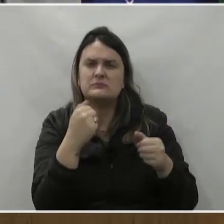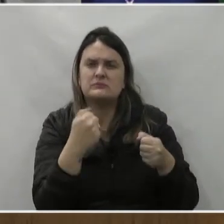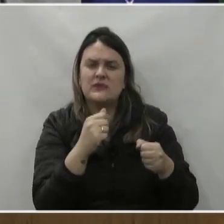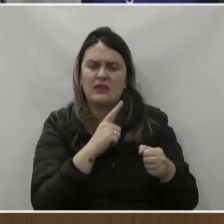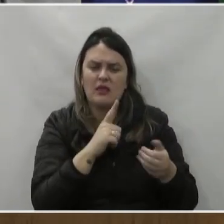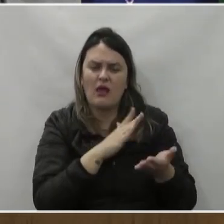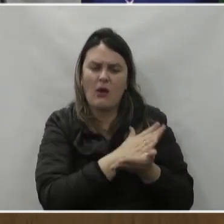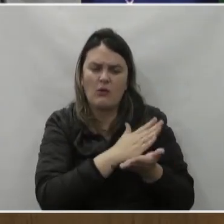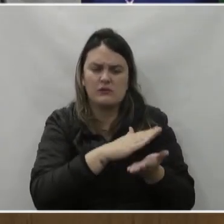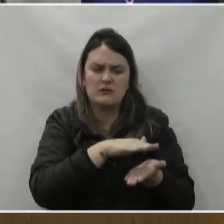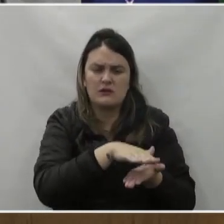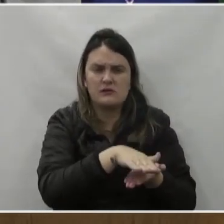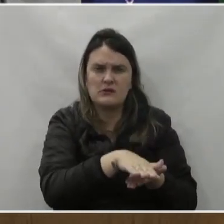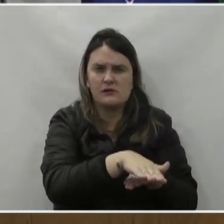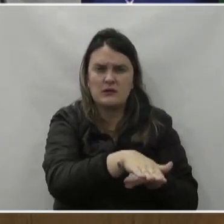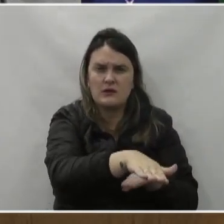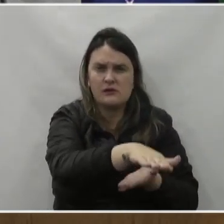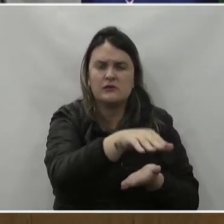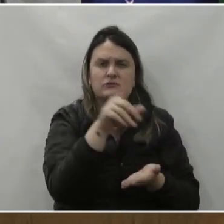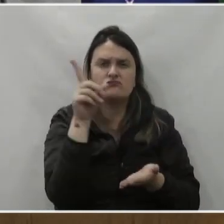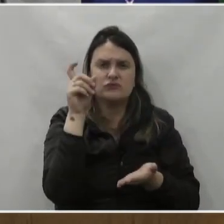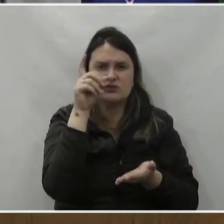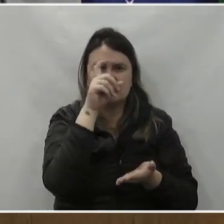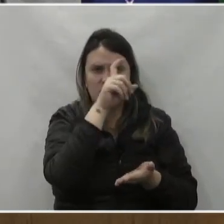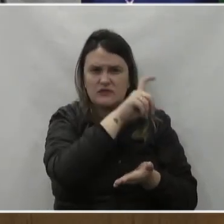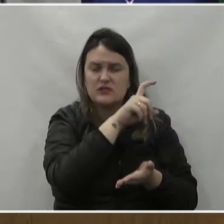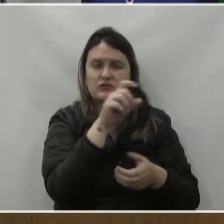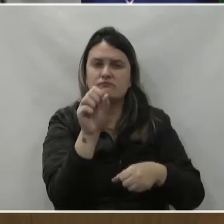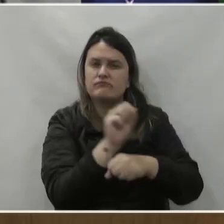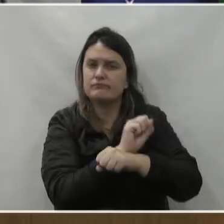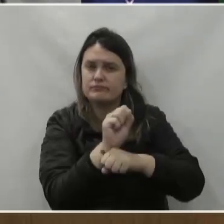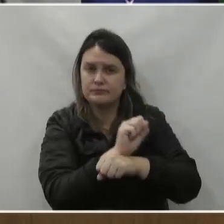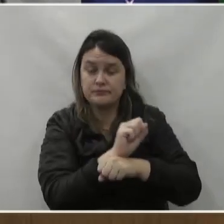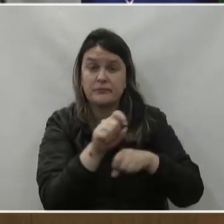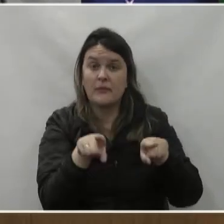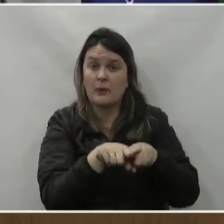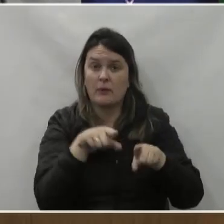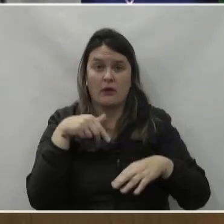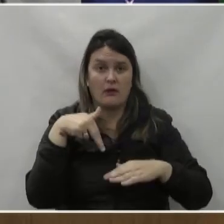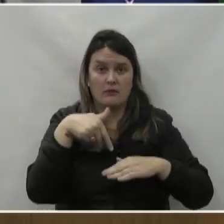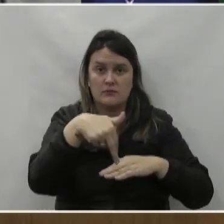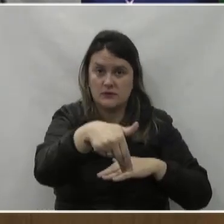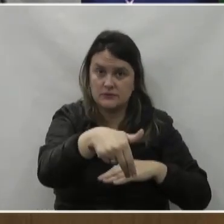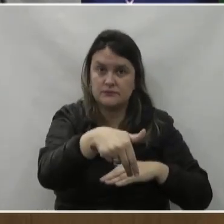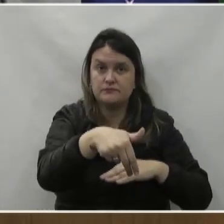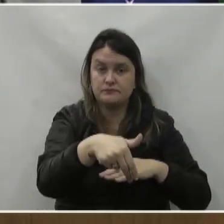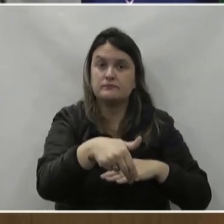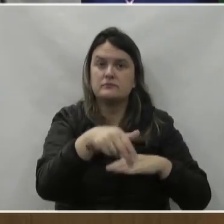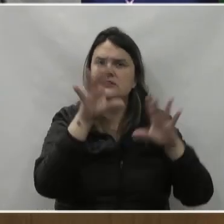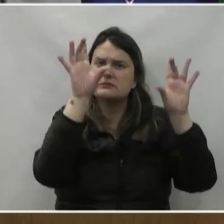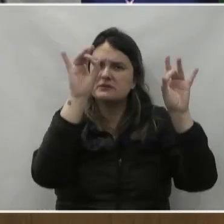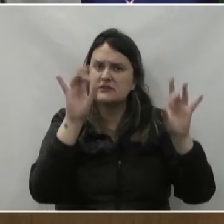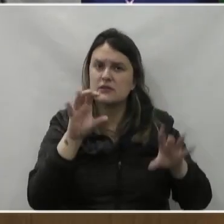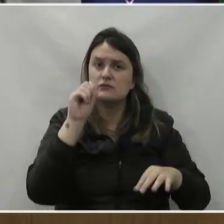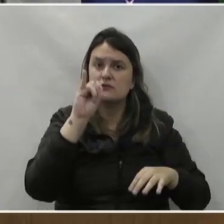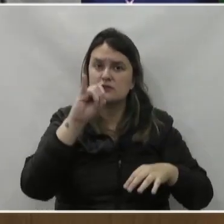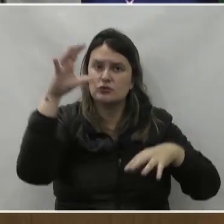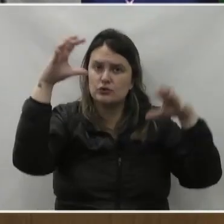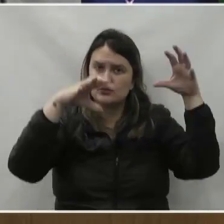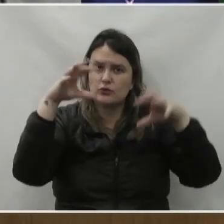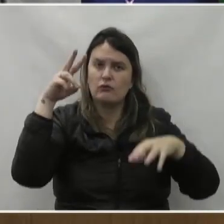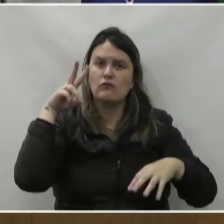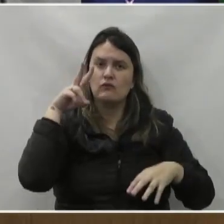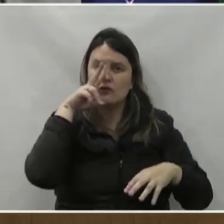trechos com buracos e desníveis que dificultam o tráfego de veículos e pedestres, especialmente em dias